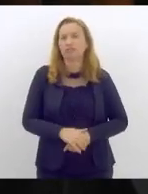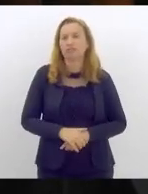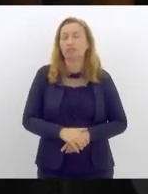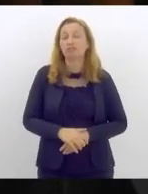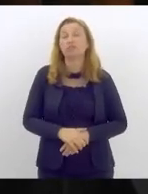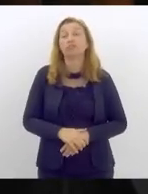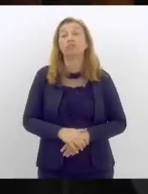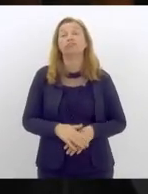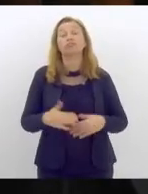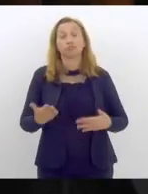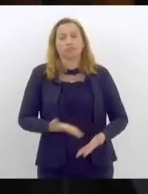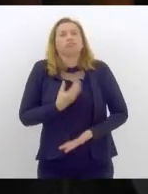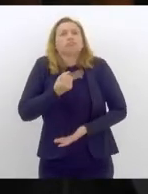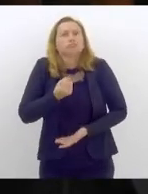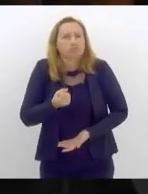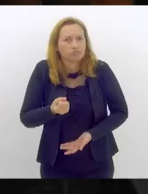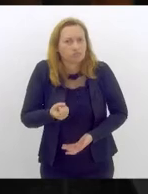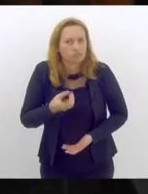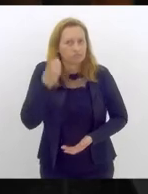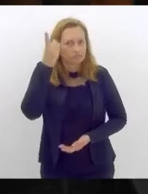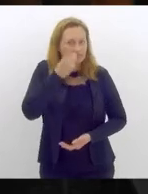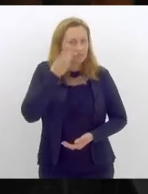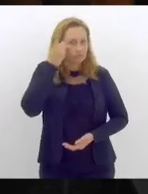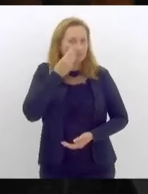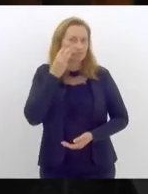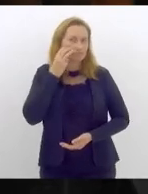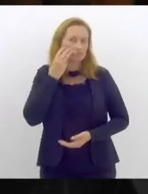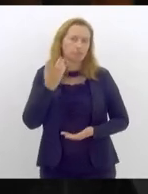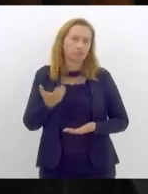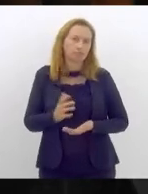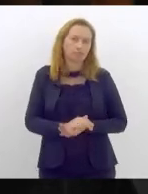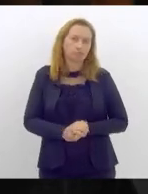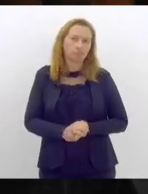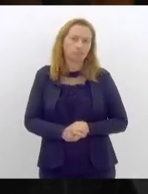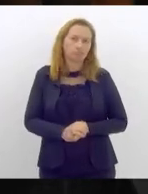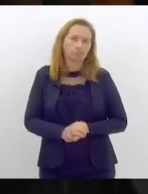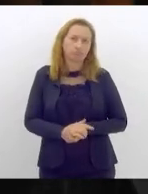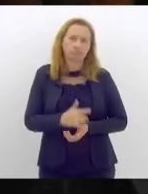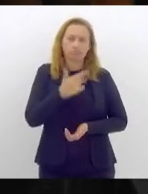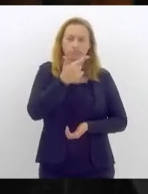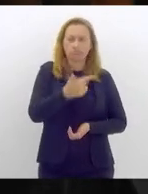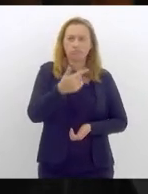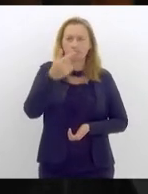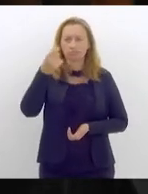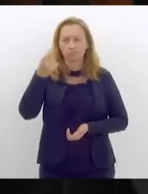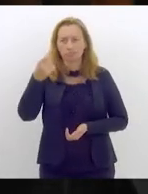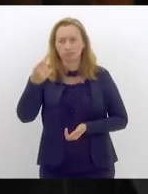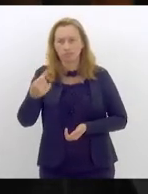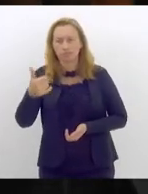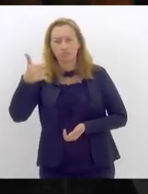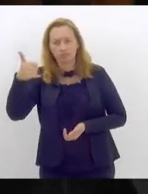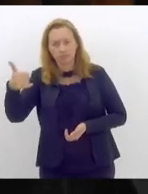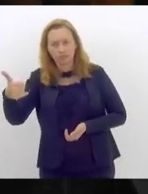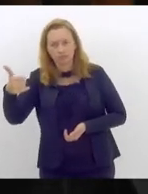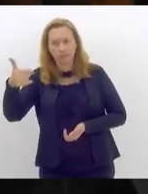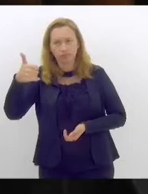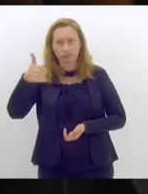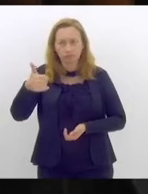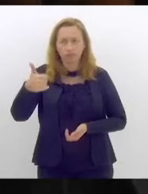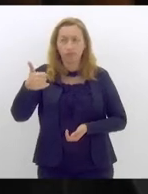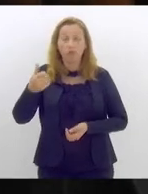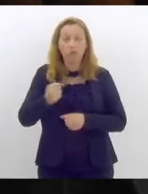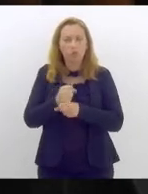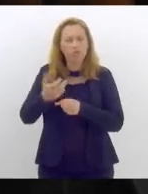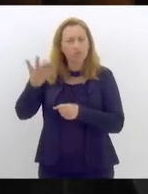E aí a surpresa deputado valdeck é que em 2021 ano